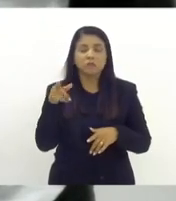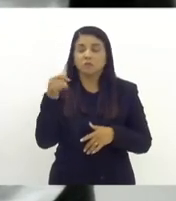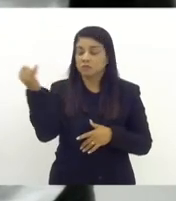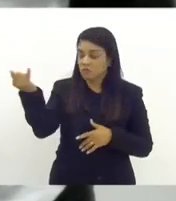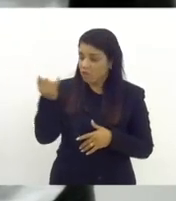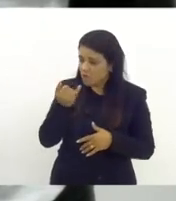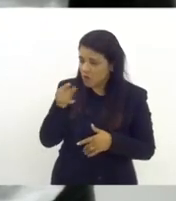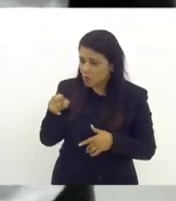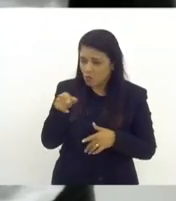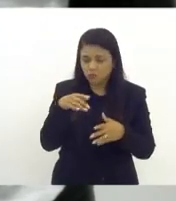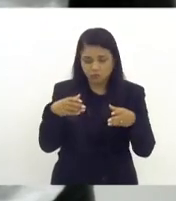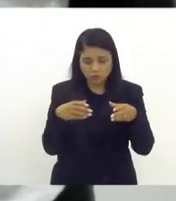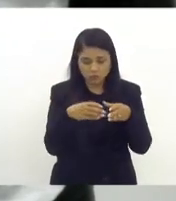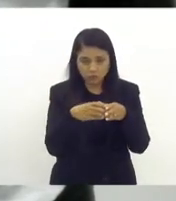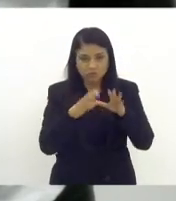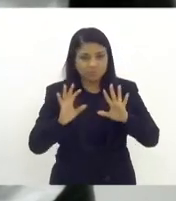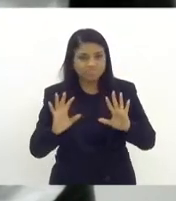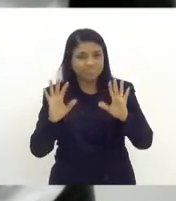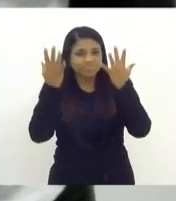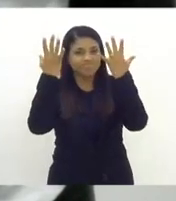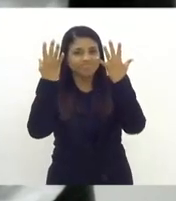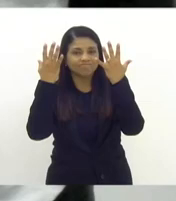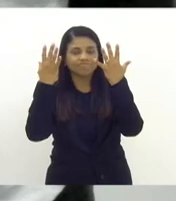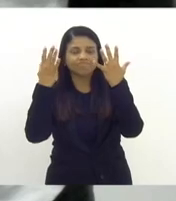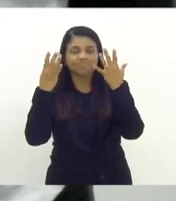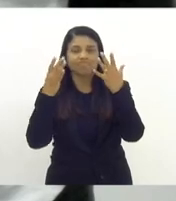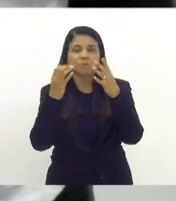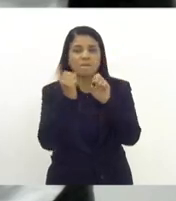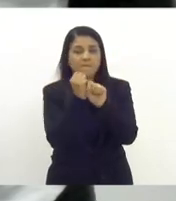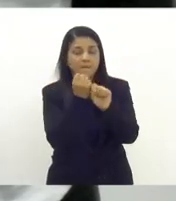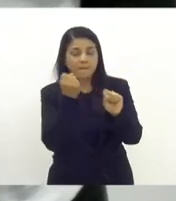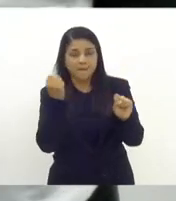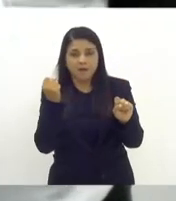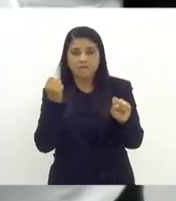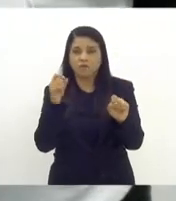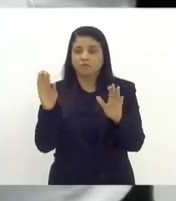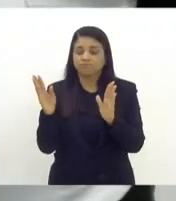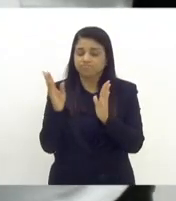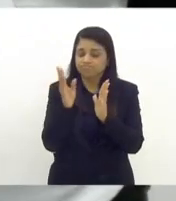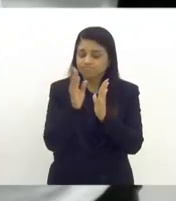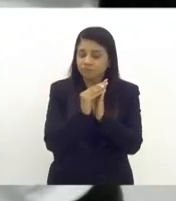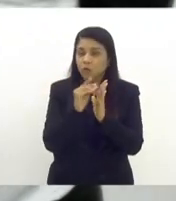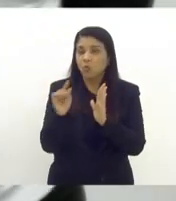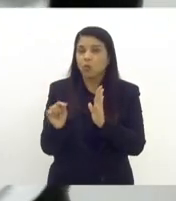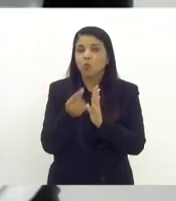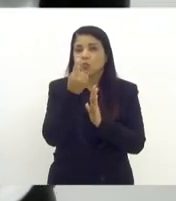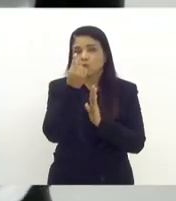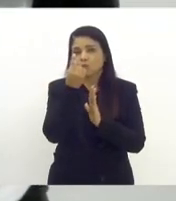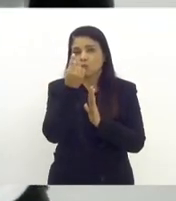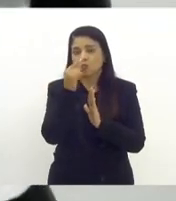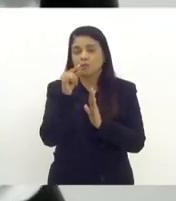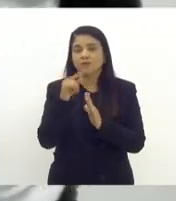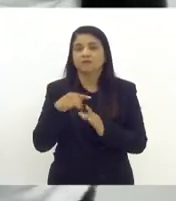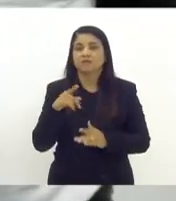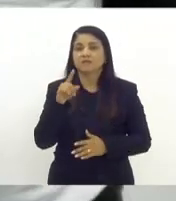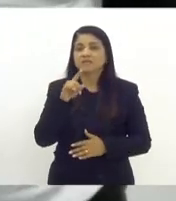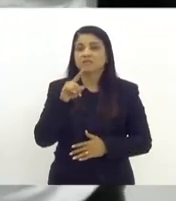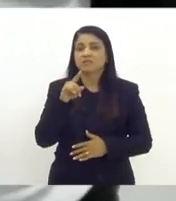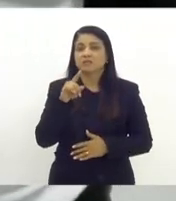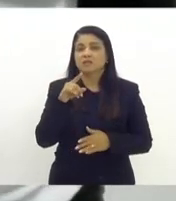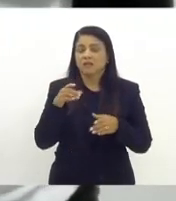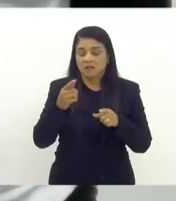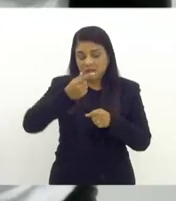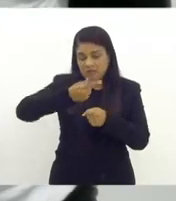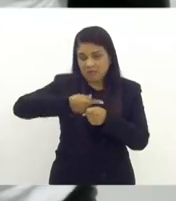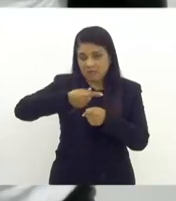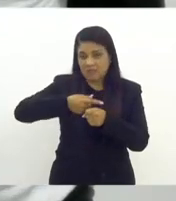dos grandes eventos é eu vou colocar só uma uma questão aqui um dos blocos fazem parte da liga do Zé Pereira que é o que eu tô